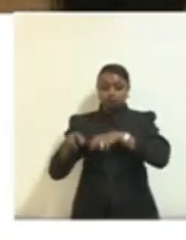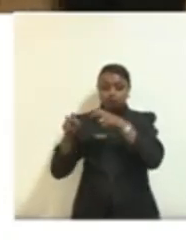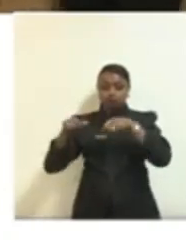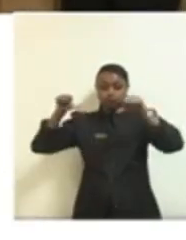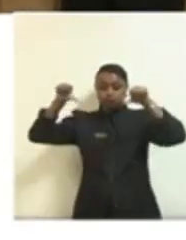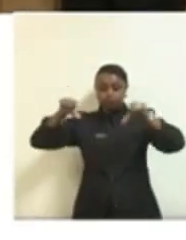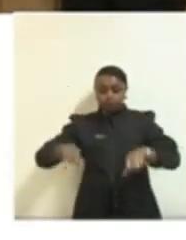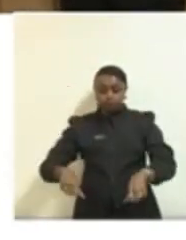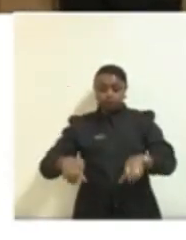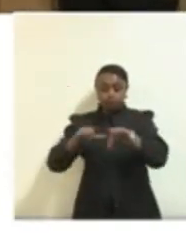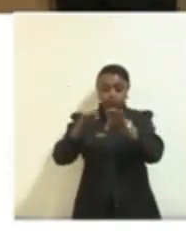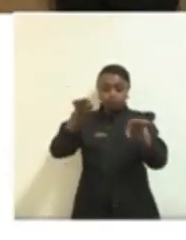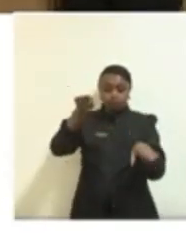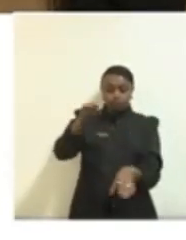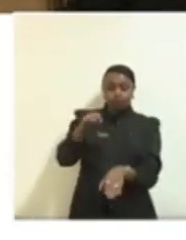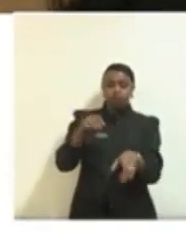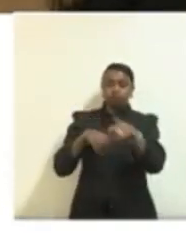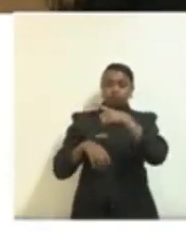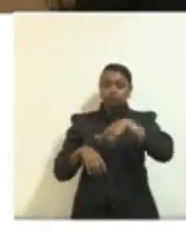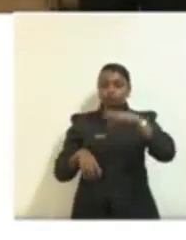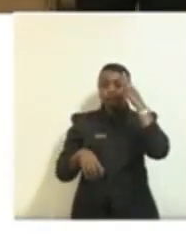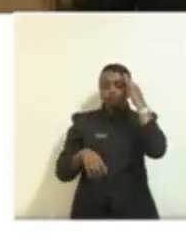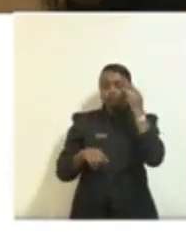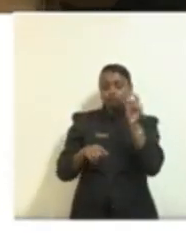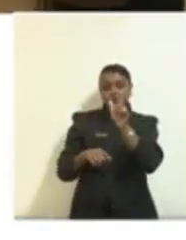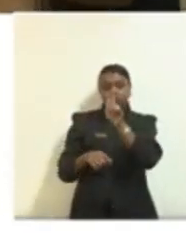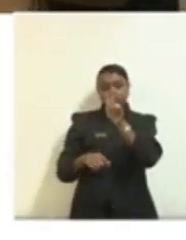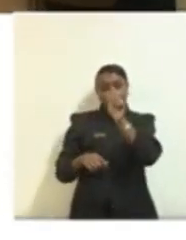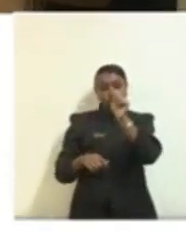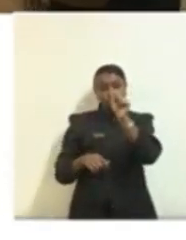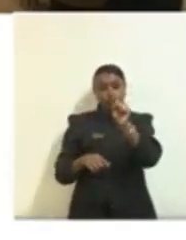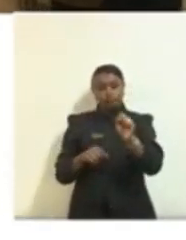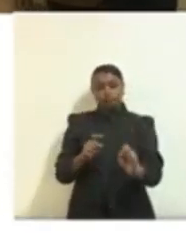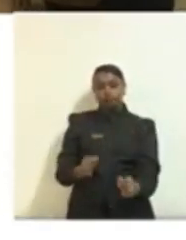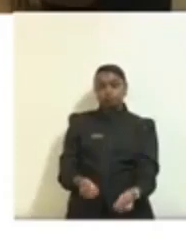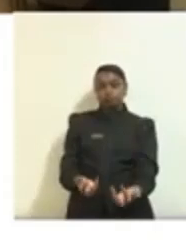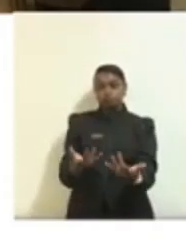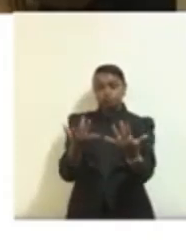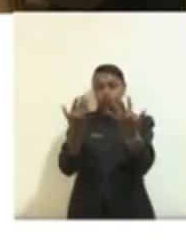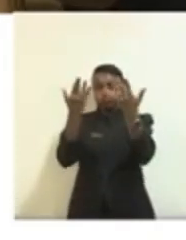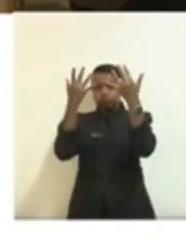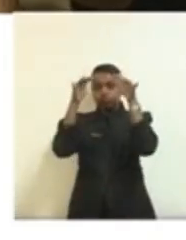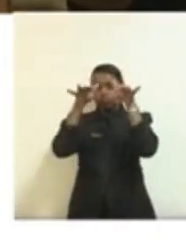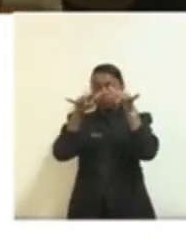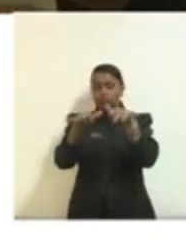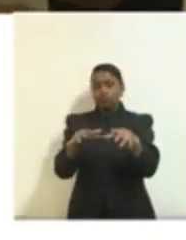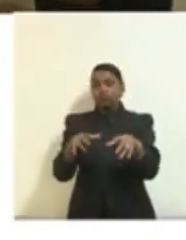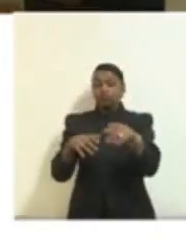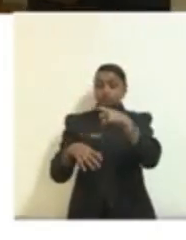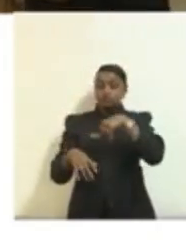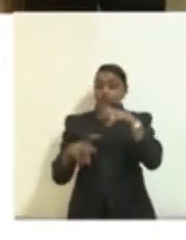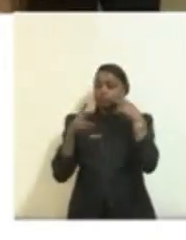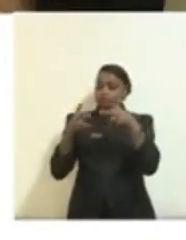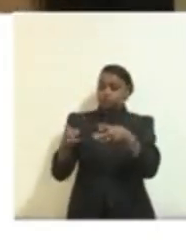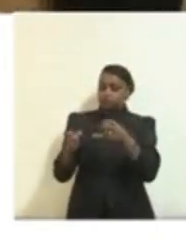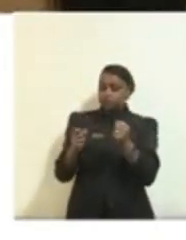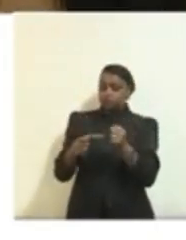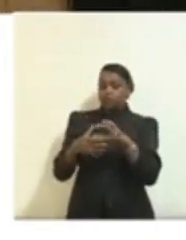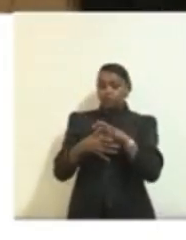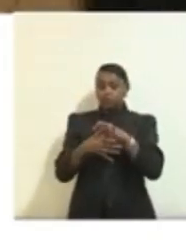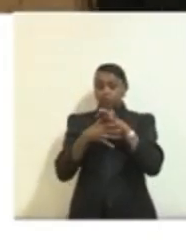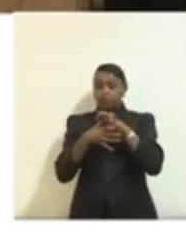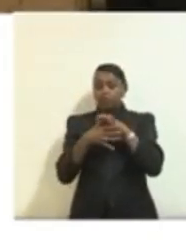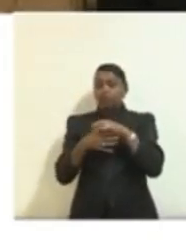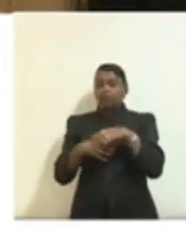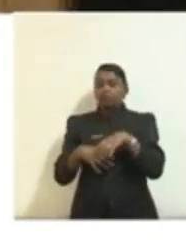aí das emissões de gases de efeito estufa pela produção de carne. Então, a carne produzida sobre campo nativo, ela pode